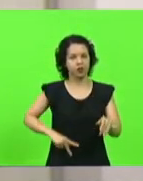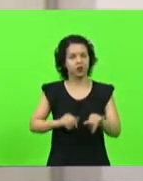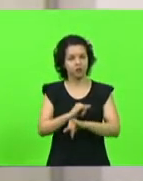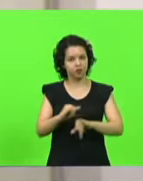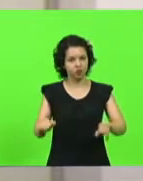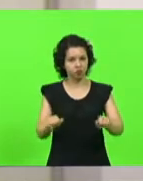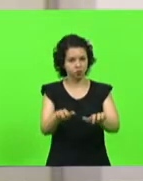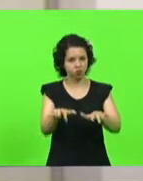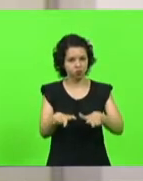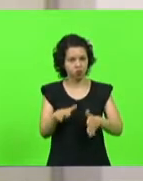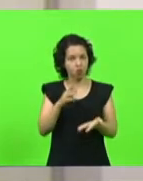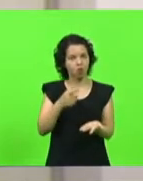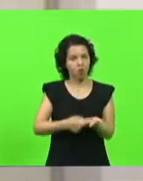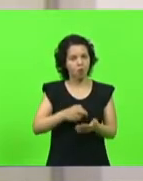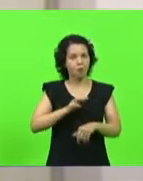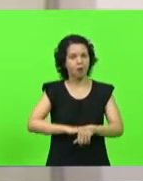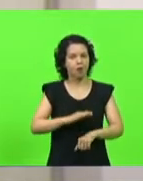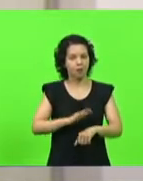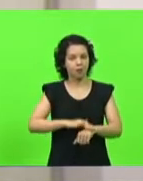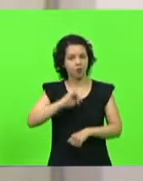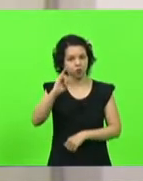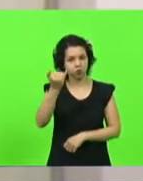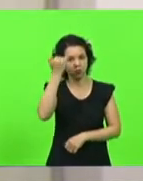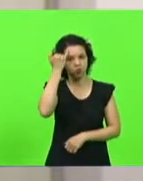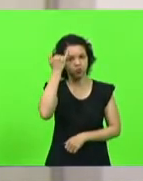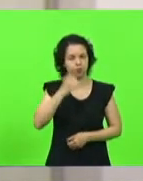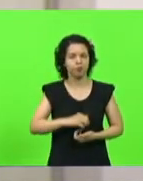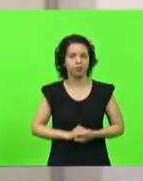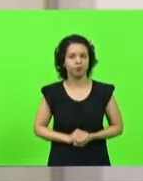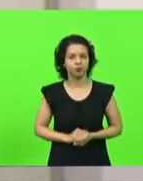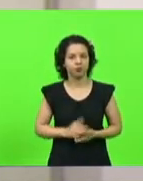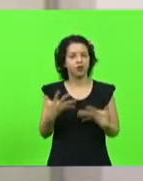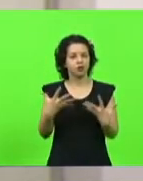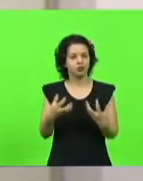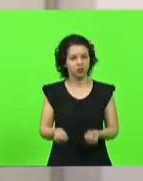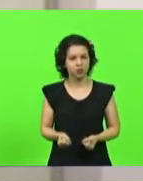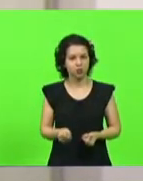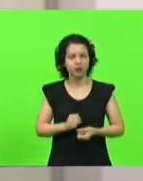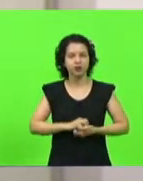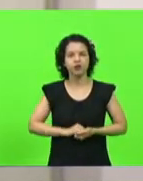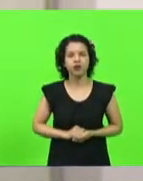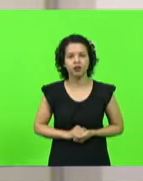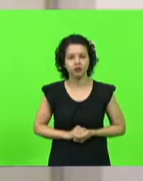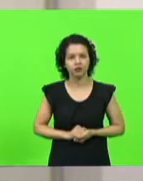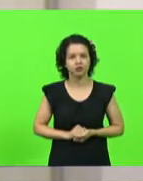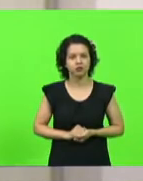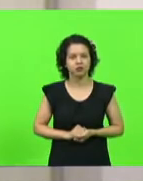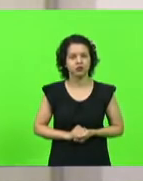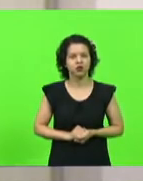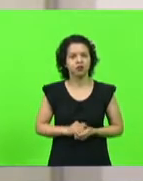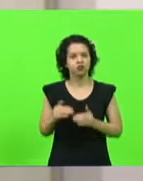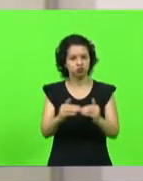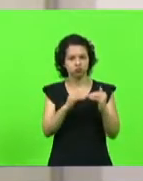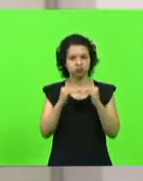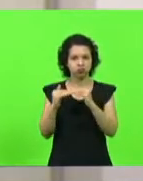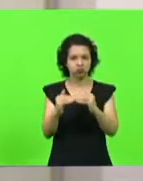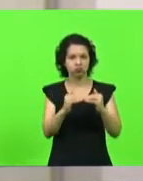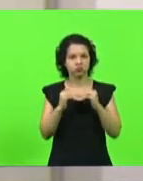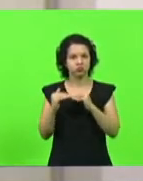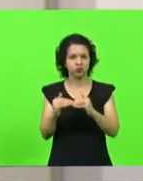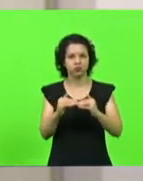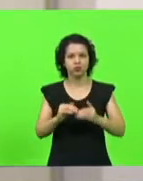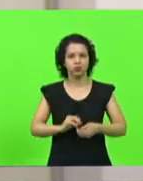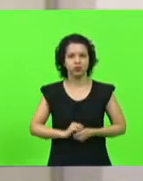convocada por solicitação do deputado Jair Mioto, acolhido pela mesa e aprovado por unanimidade pelos demais parlamentares.